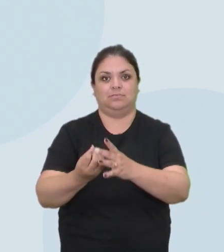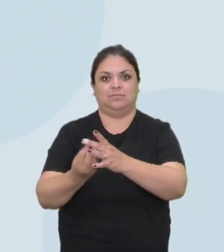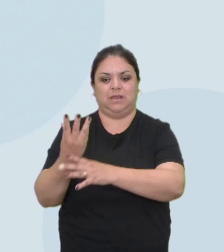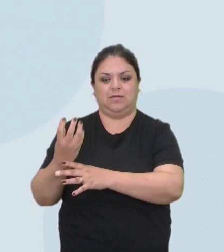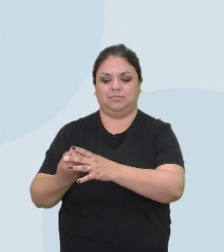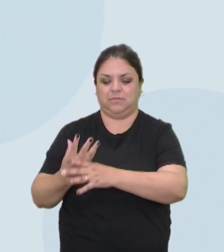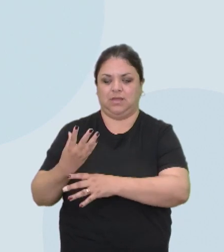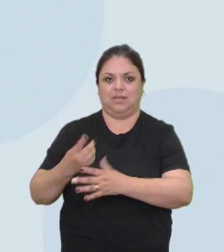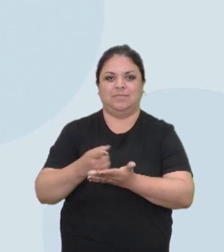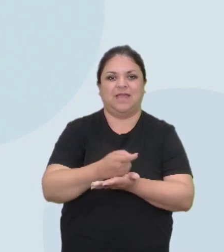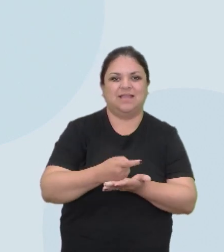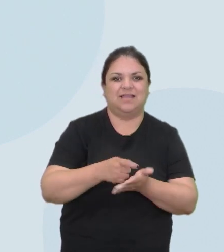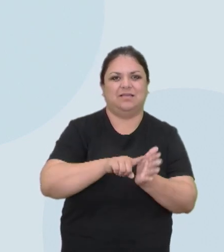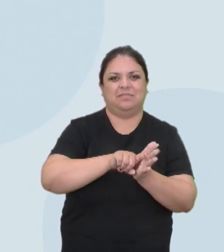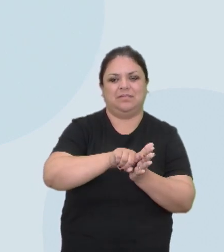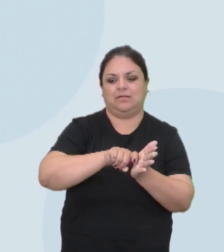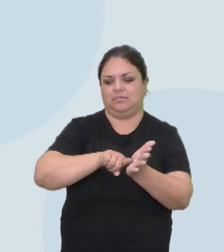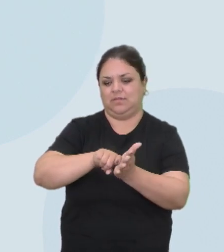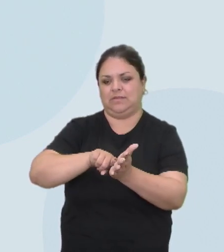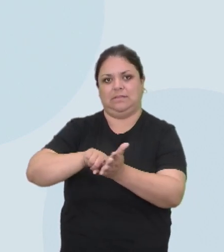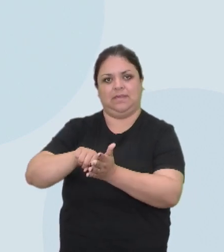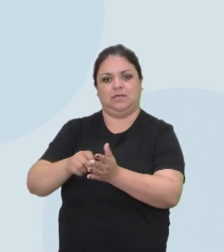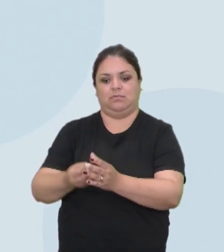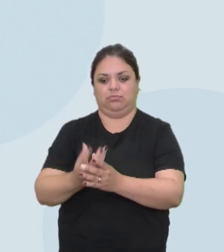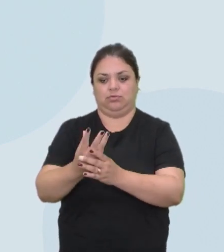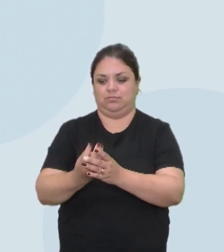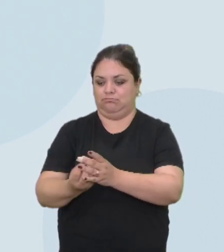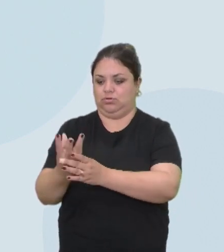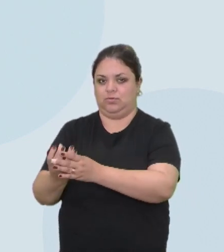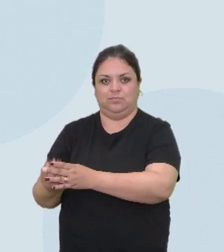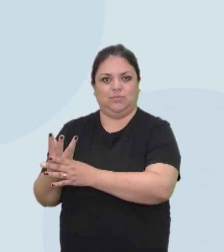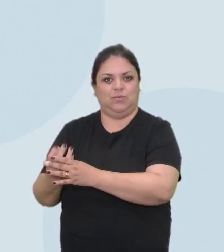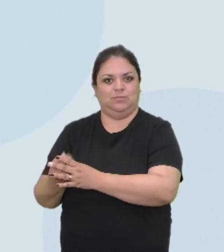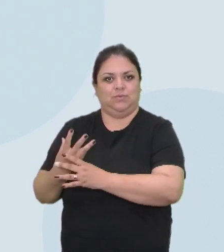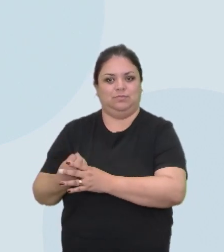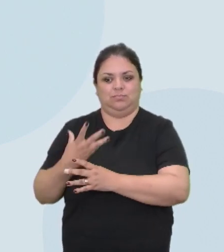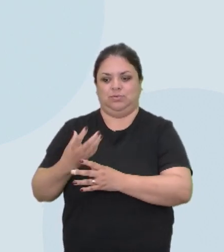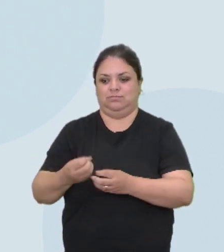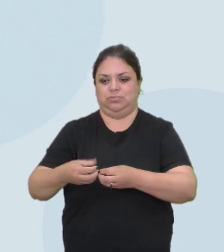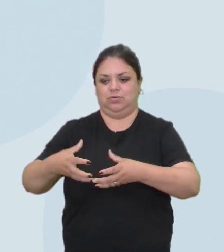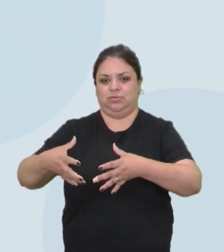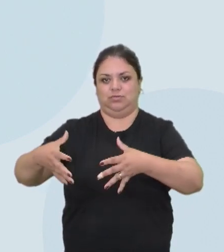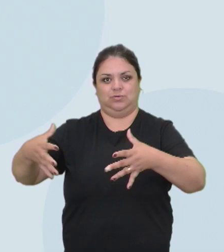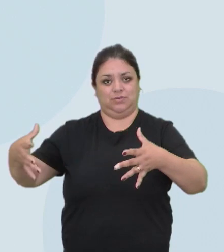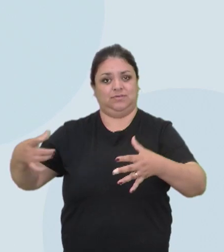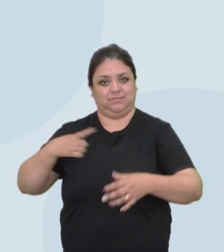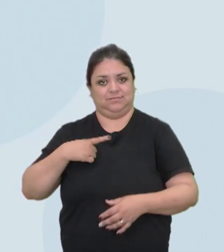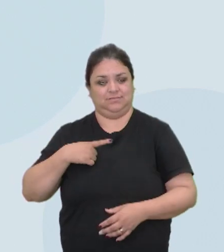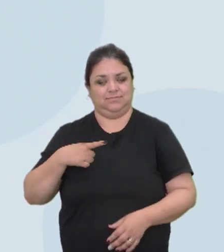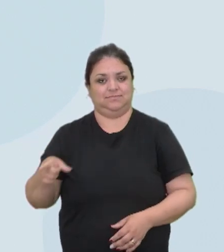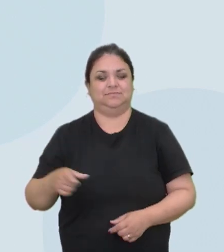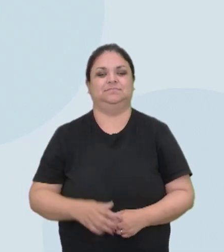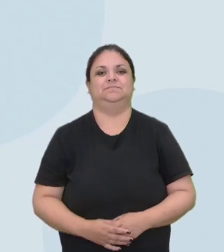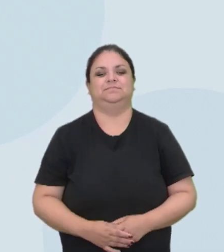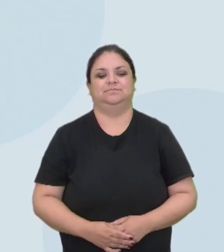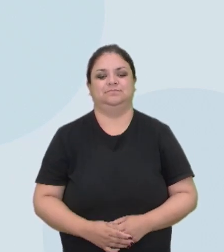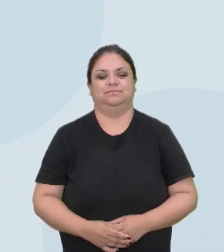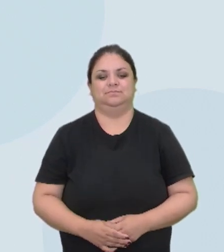serem formadas, ou seja, novas bactérias e micro-organismos começam a surgir. E aí eu entro no processo